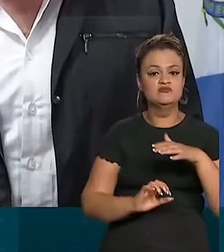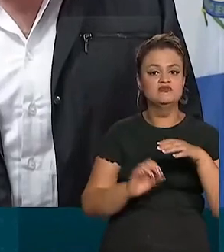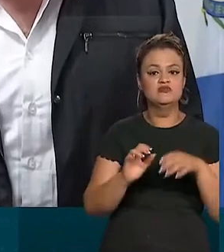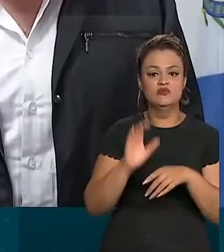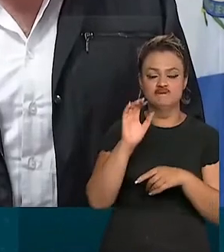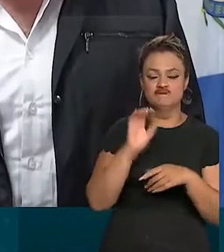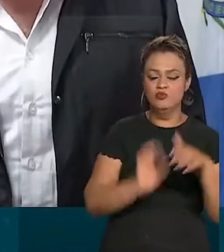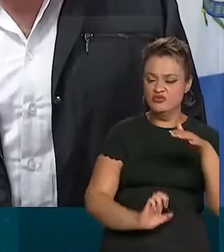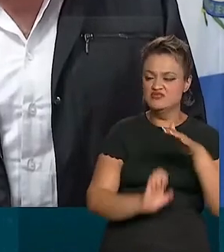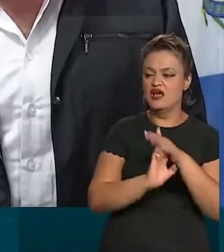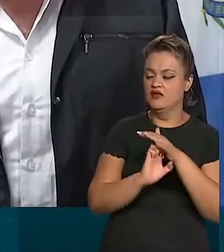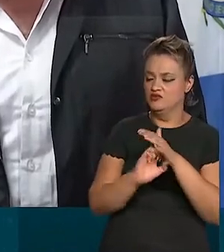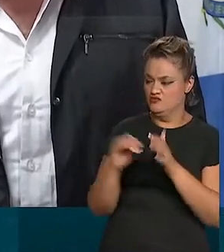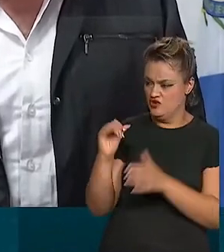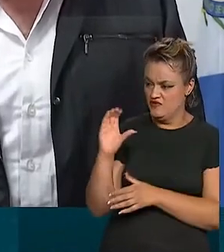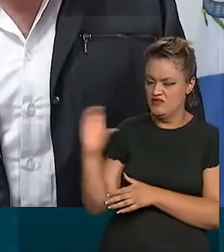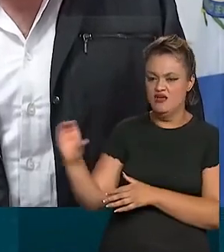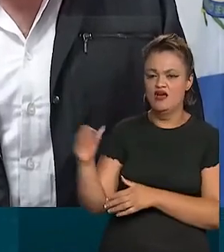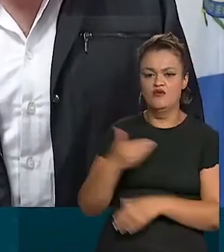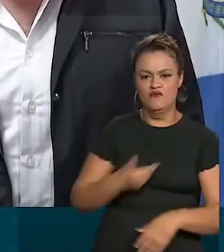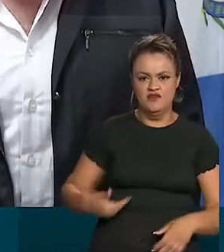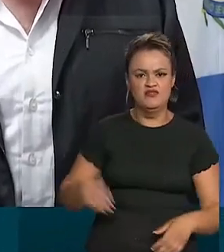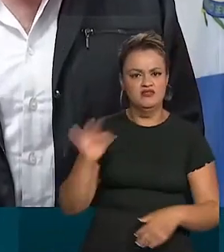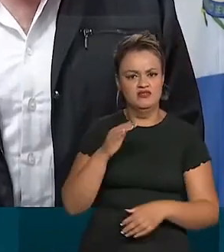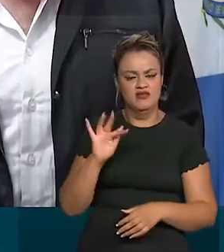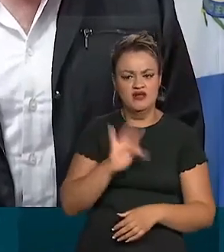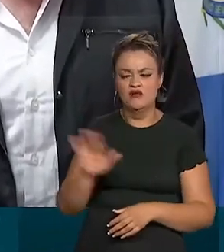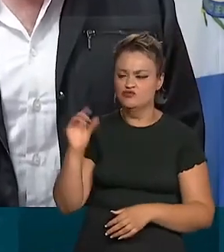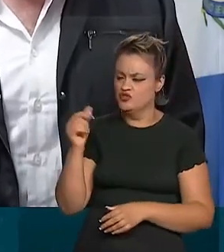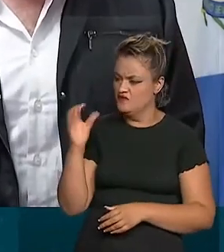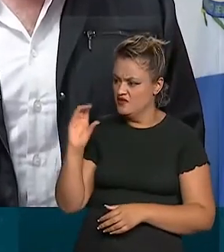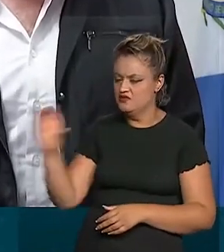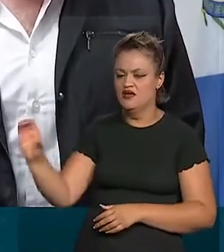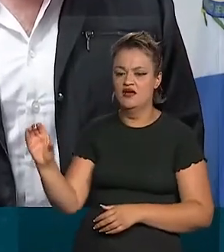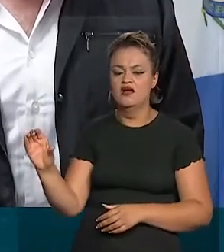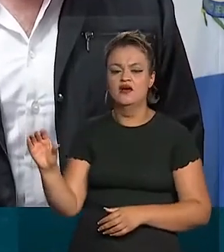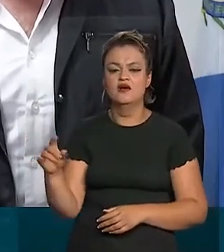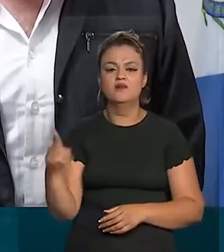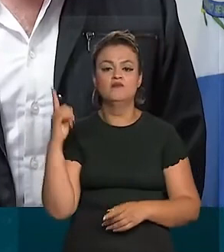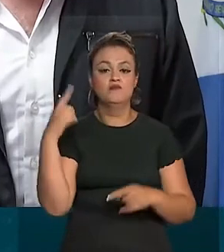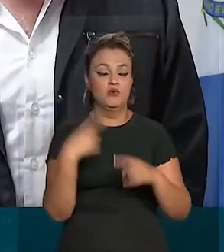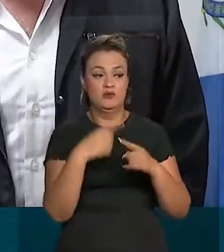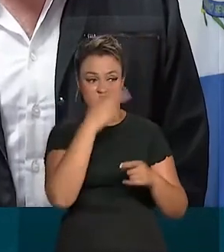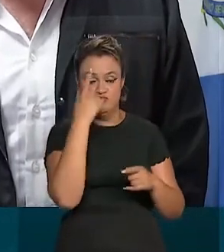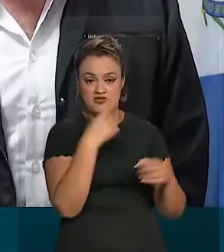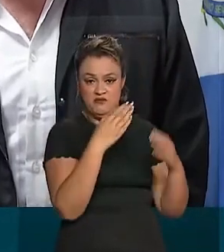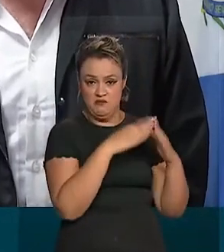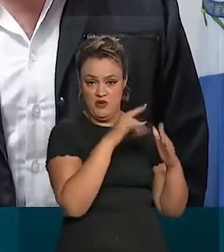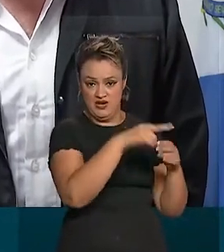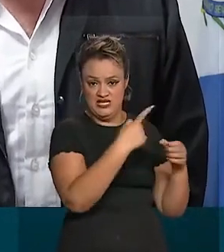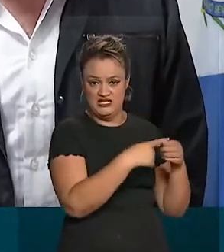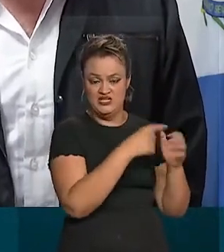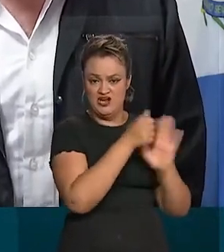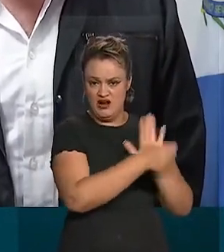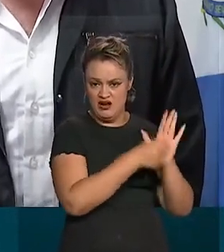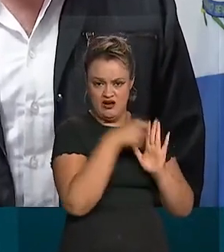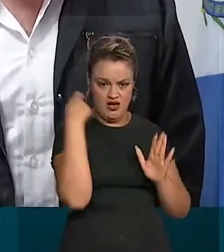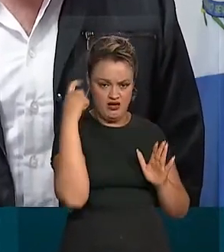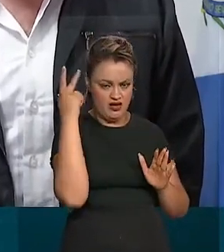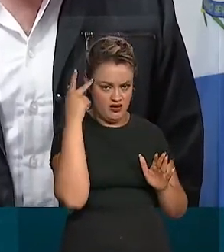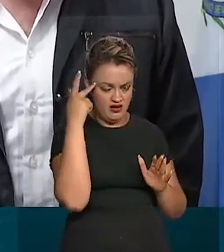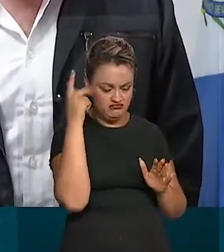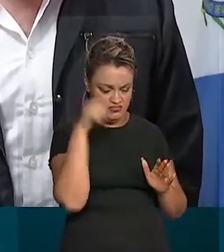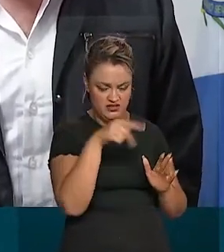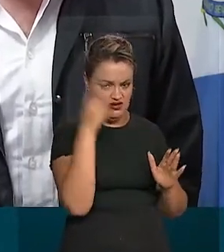colocar dinheiro e o governo federal colocar dinheiro, porque o povo de Araraquara paga imposto e esse imposto vai para São Paulo, vai